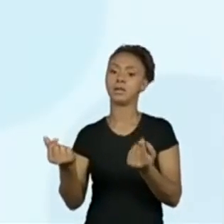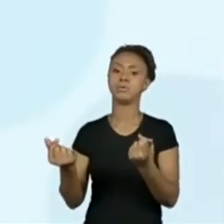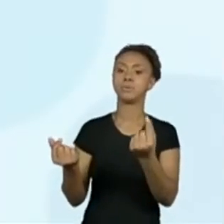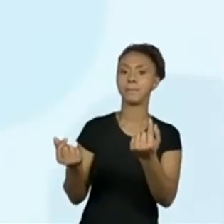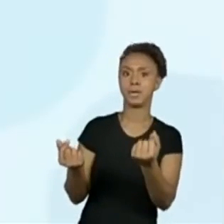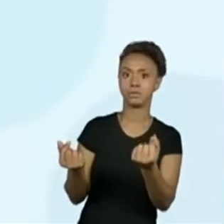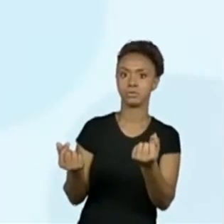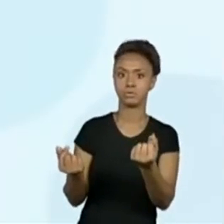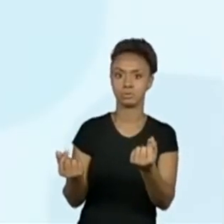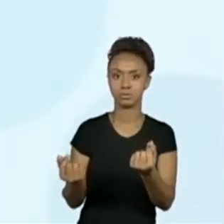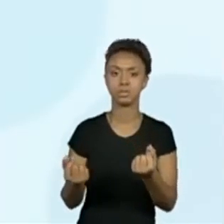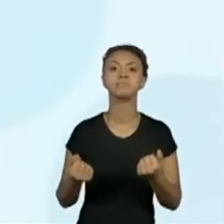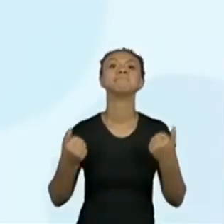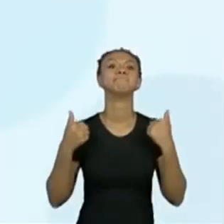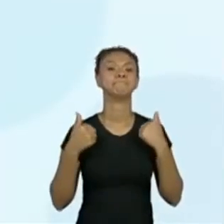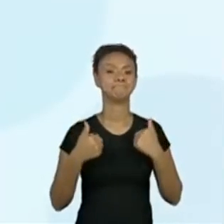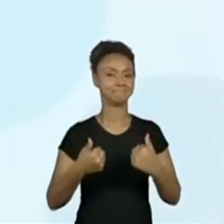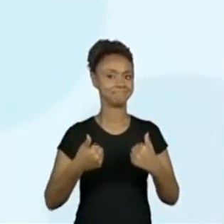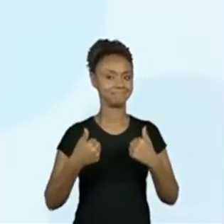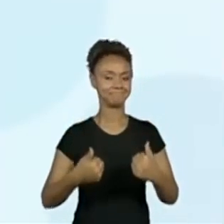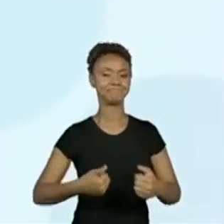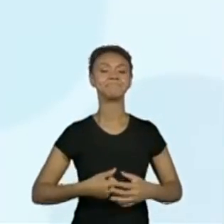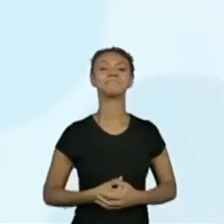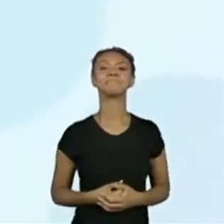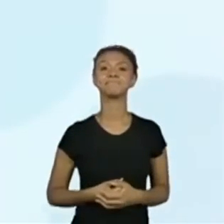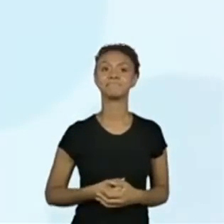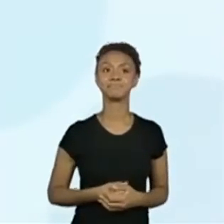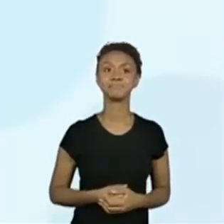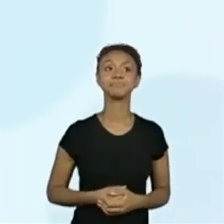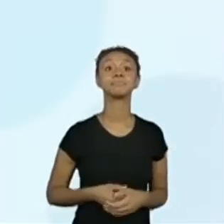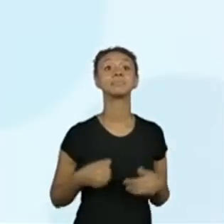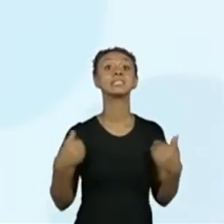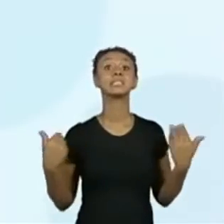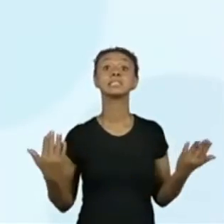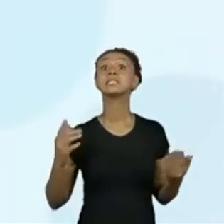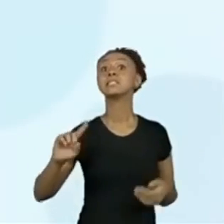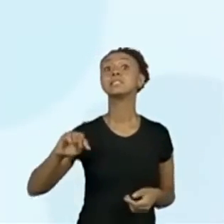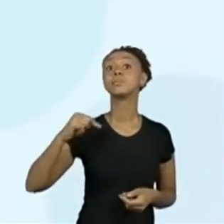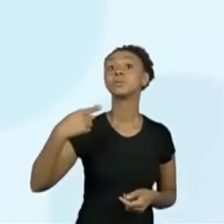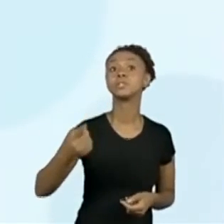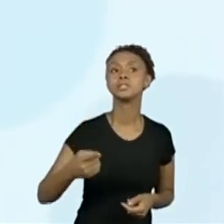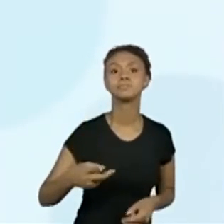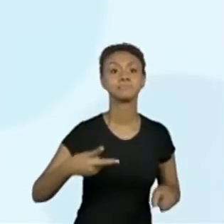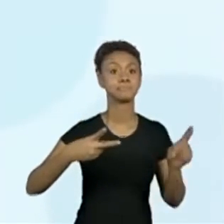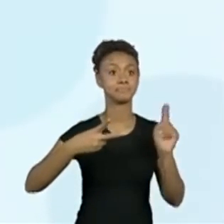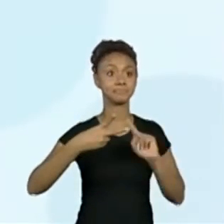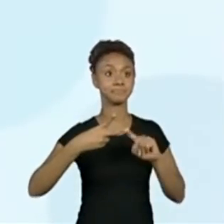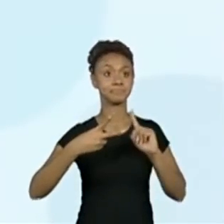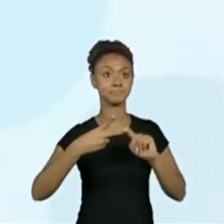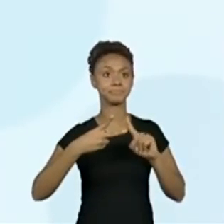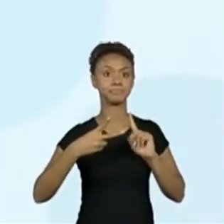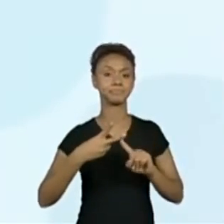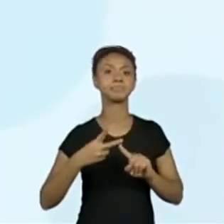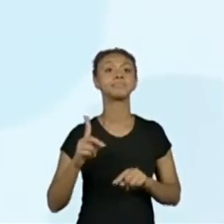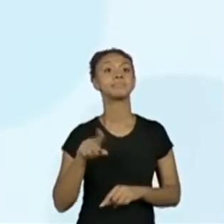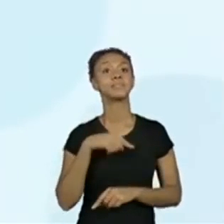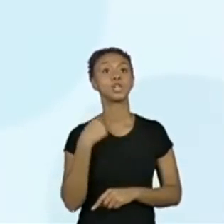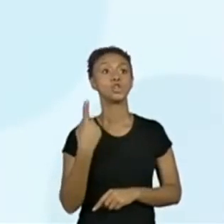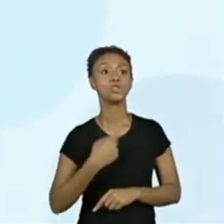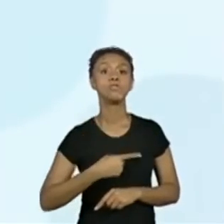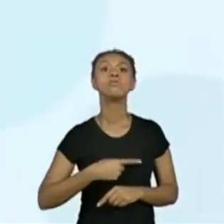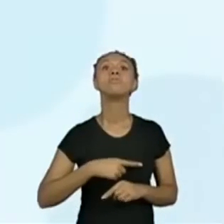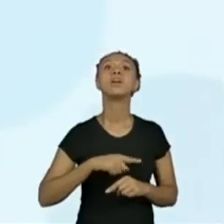mercadinhos diferentes. Exatamente. E aí, depois, nós faremos o quê? Faremos juntos a leitura e